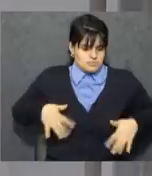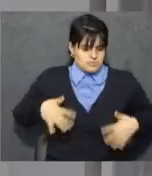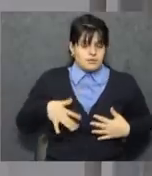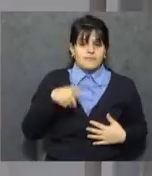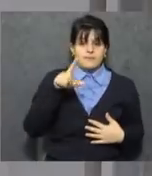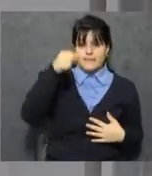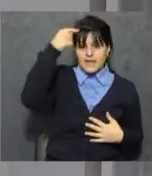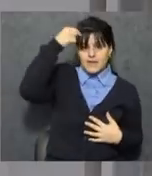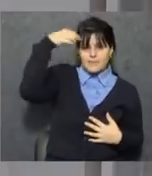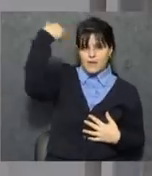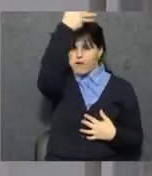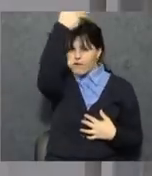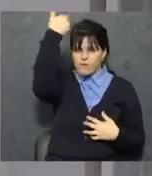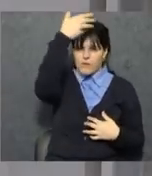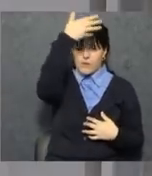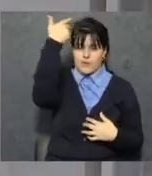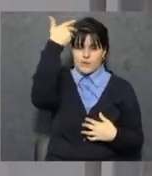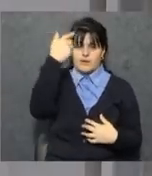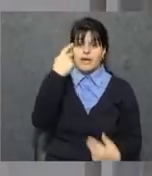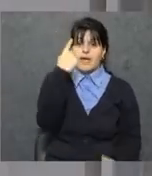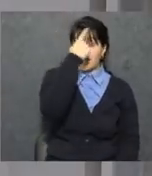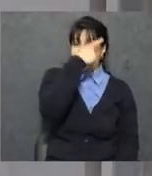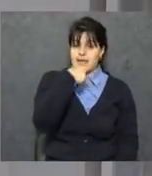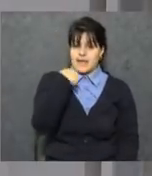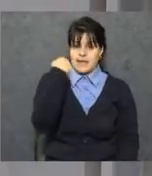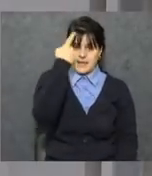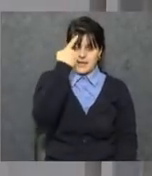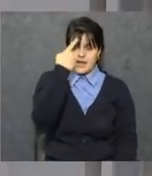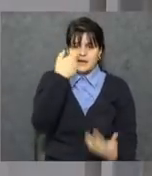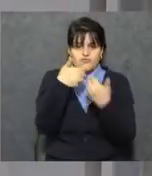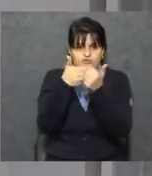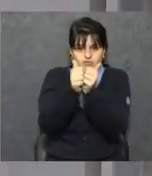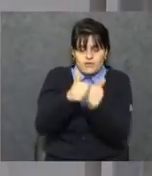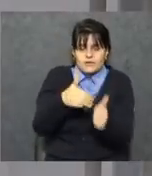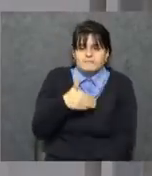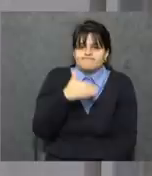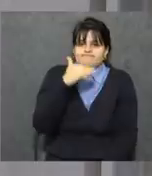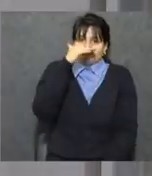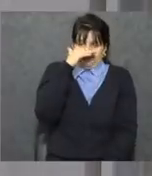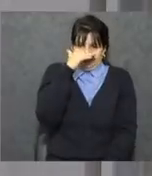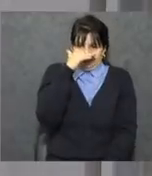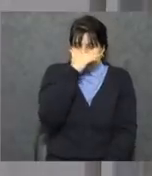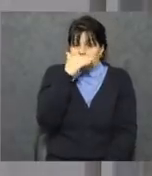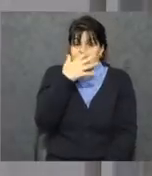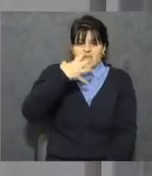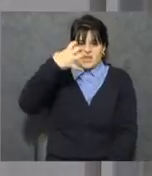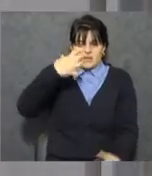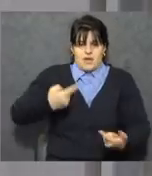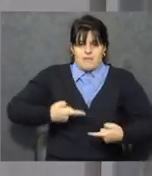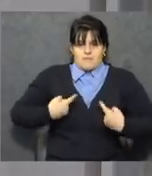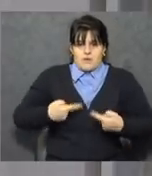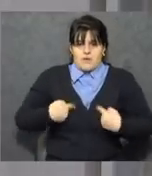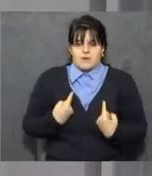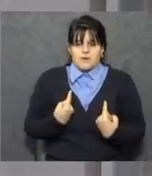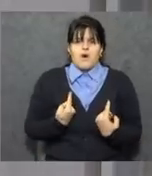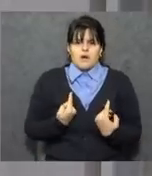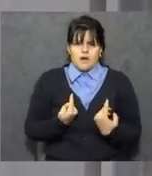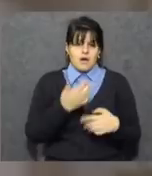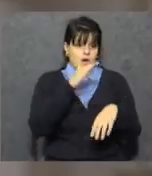em desalinho. Cobrirá o rosto até ao bigode e gritará: